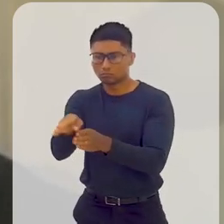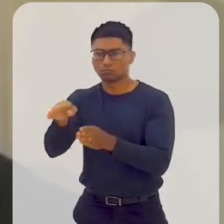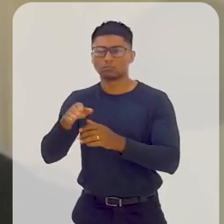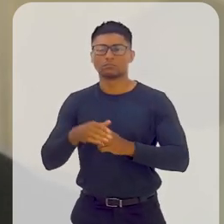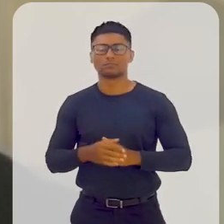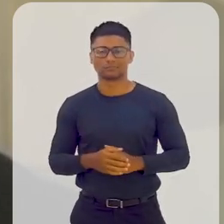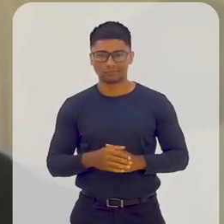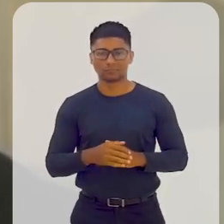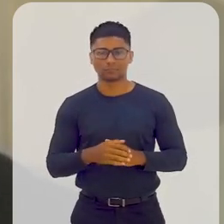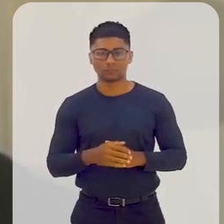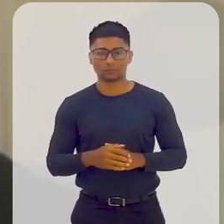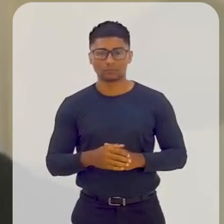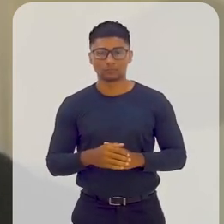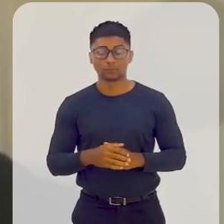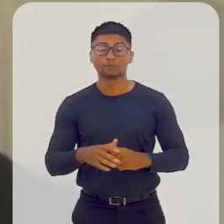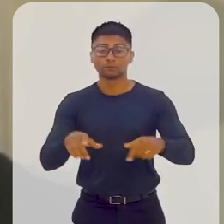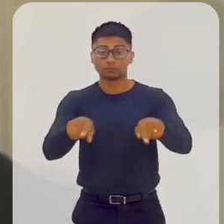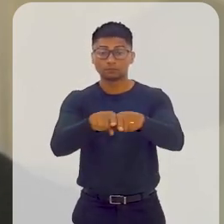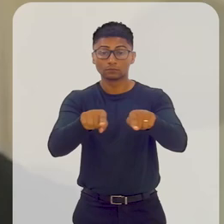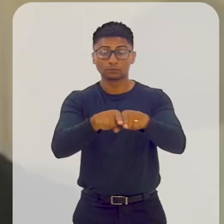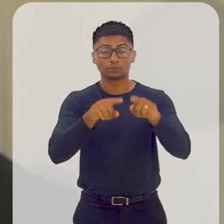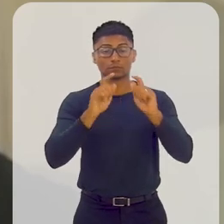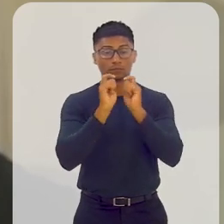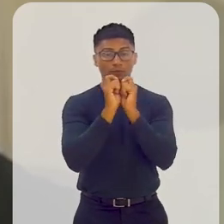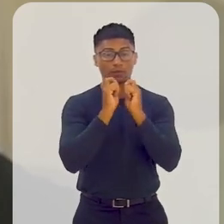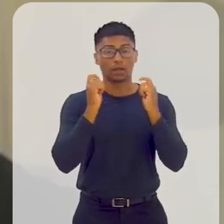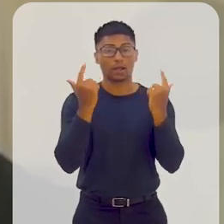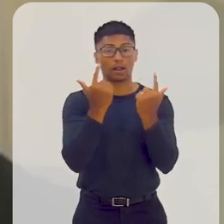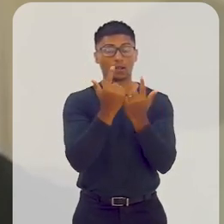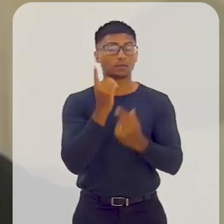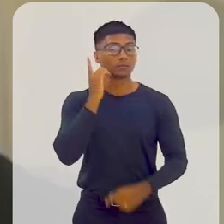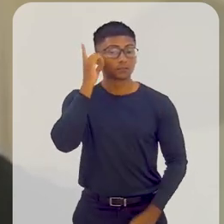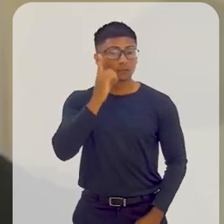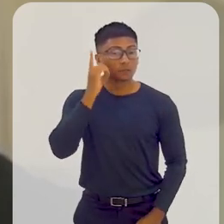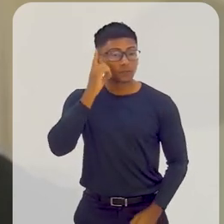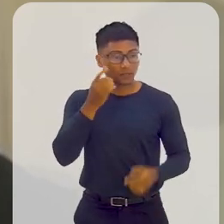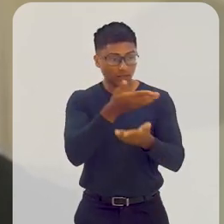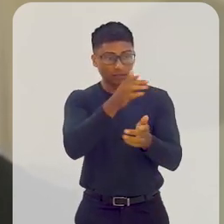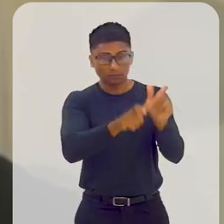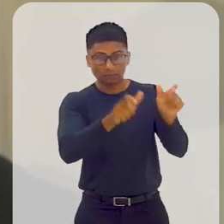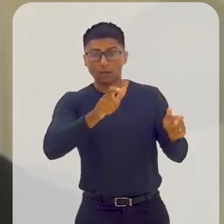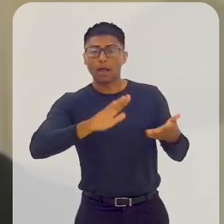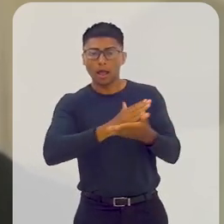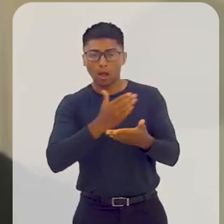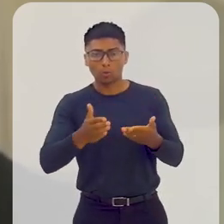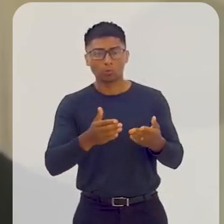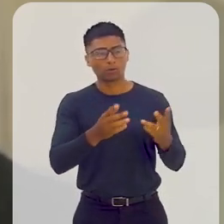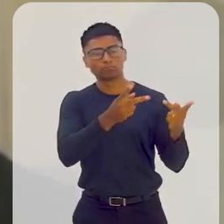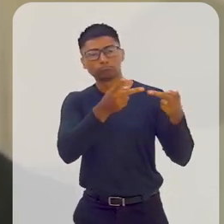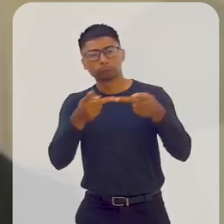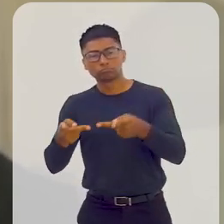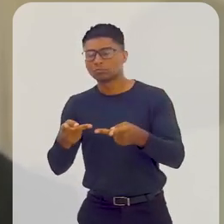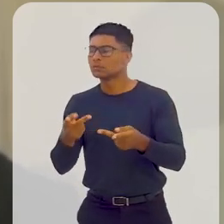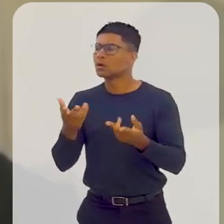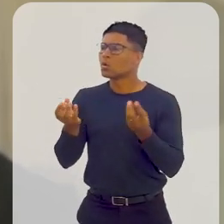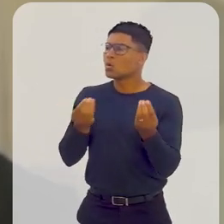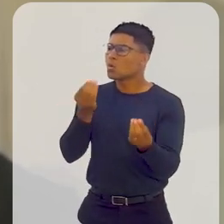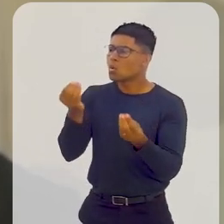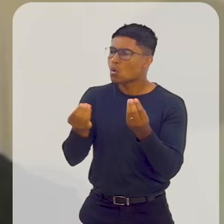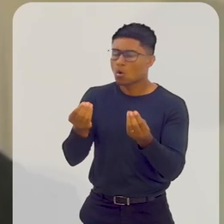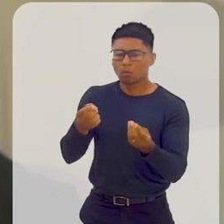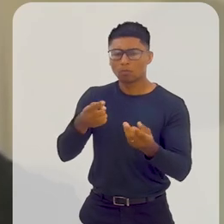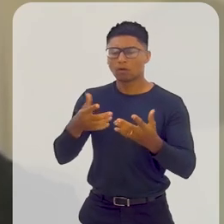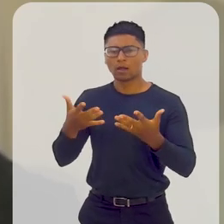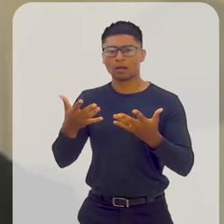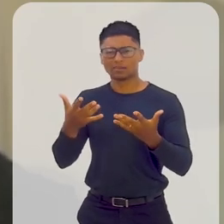consultivo. Inclusive, a própria Assembleia mesmo, alguns deputados, sempre consultam a gente sobre como se monta o